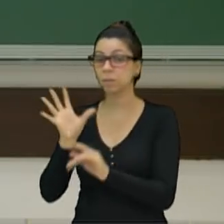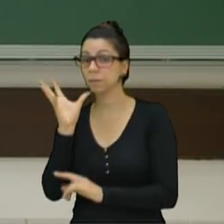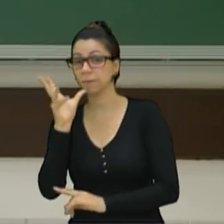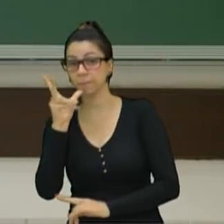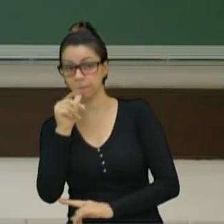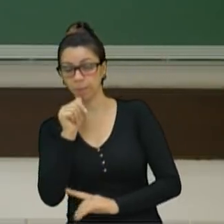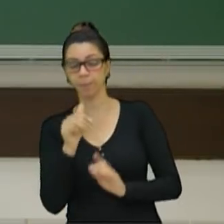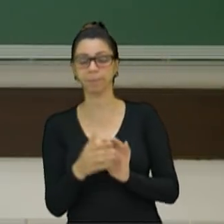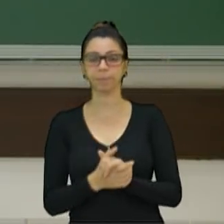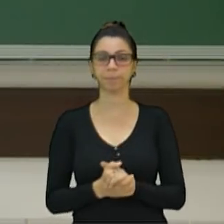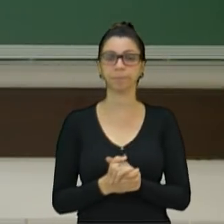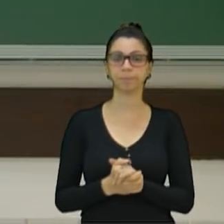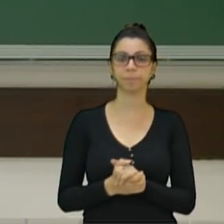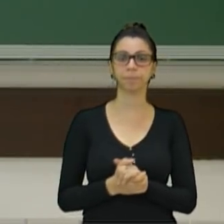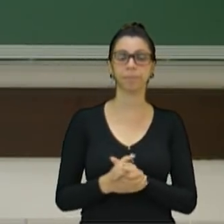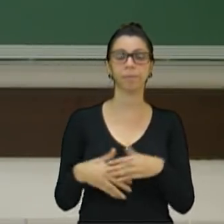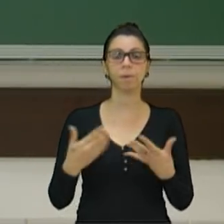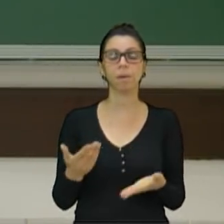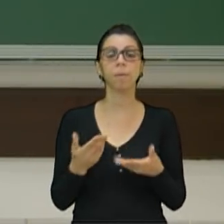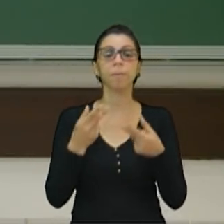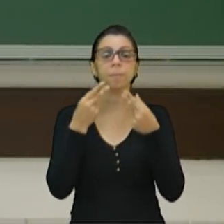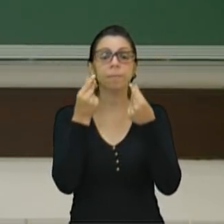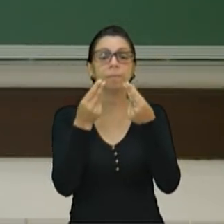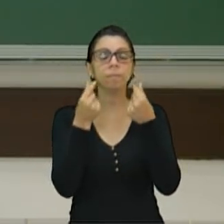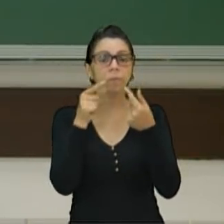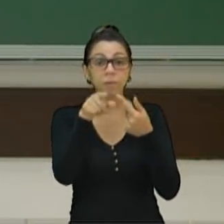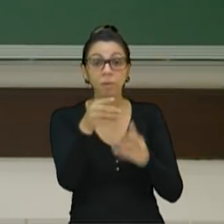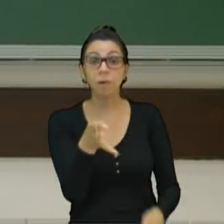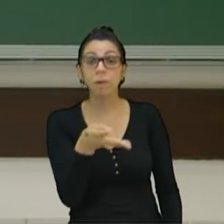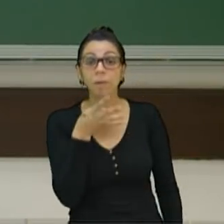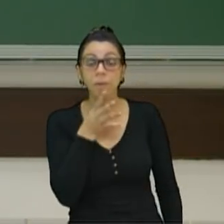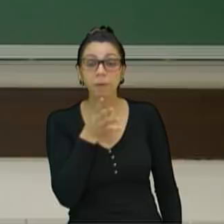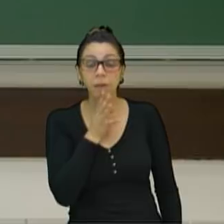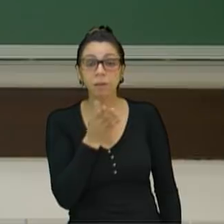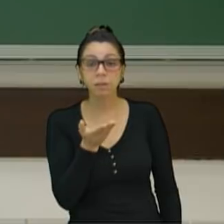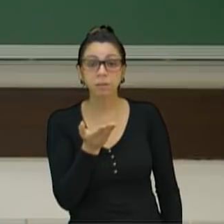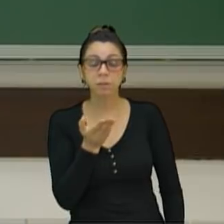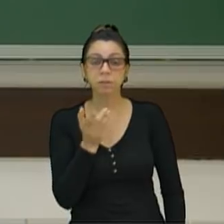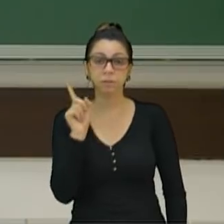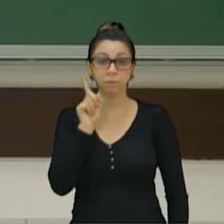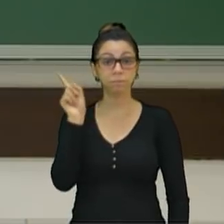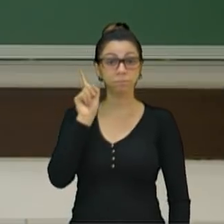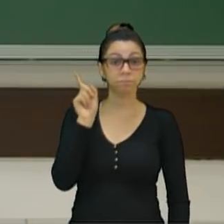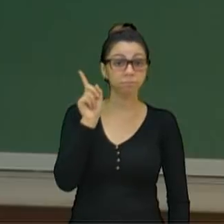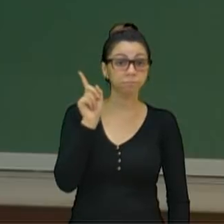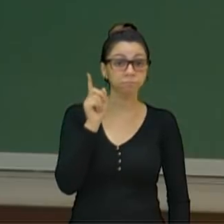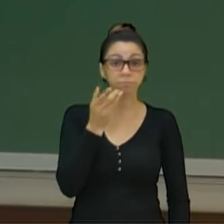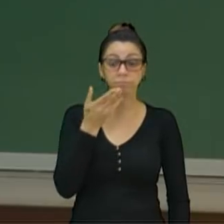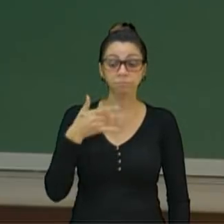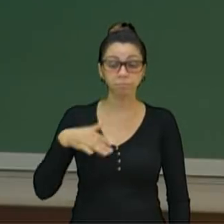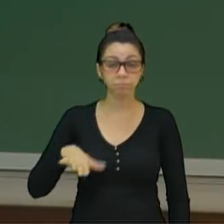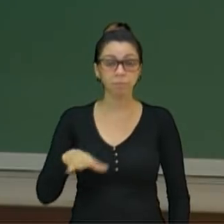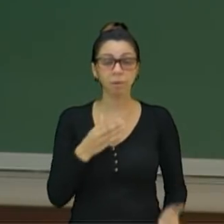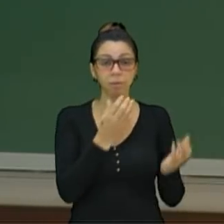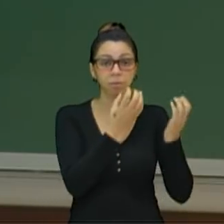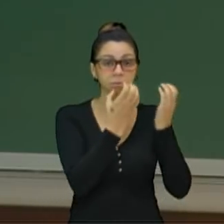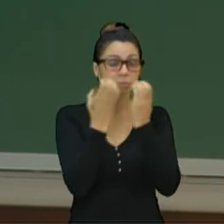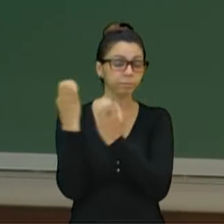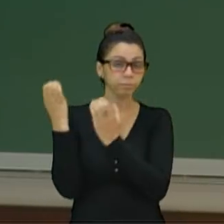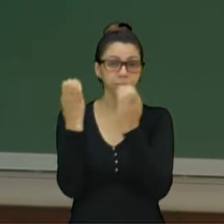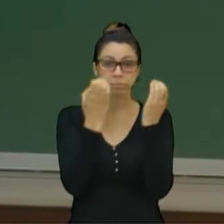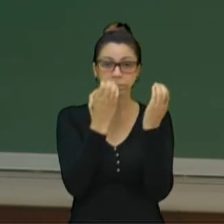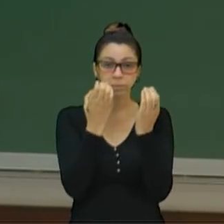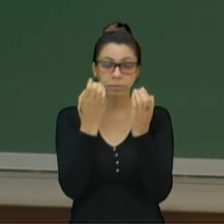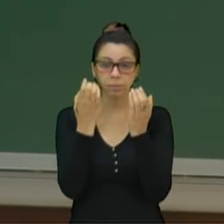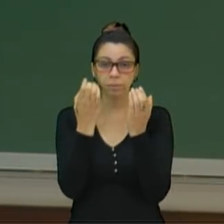Quais são os gostos que você conhece? Então, aqui o menininho está comendo milho. Se a gente colocar sal,